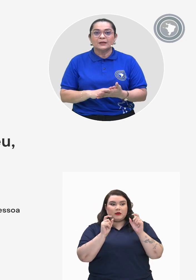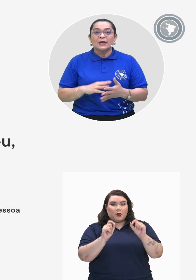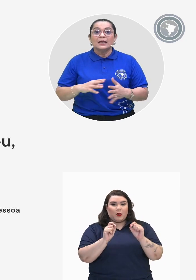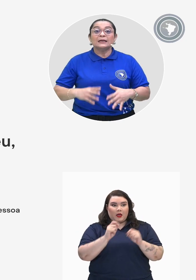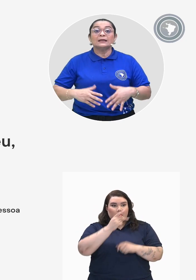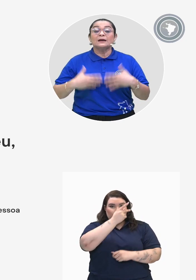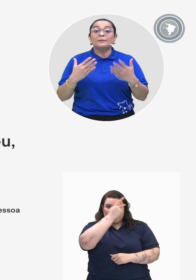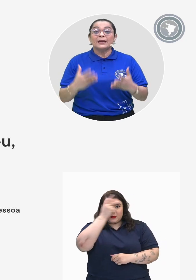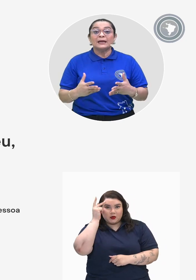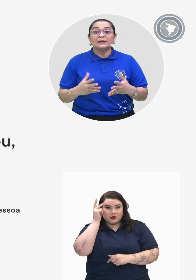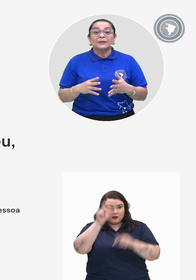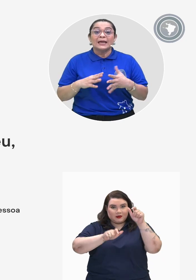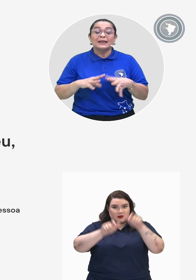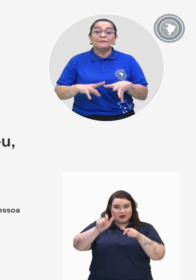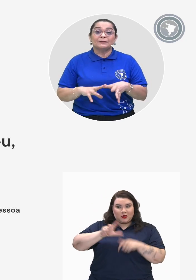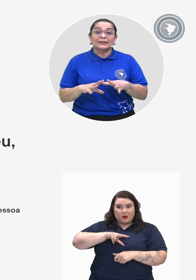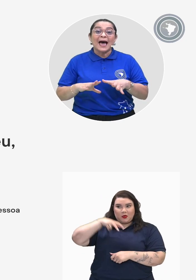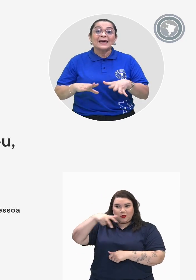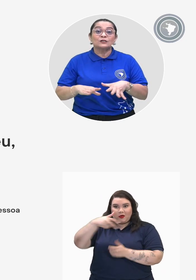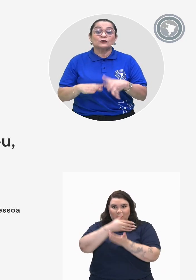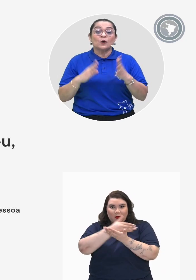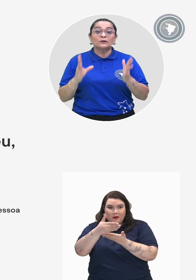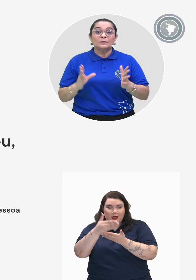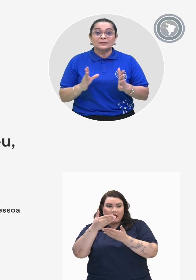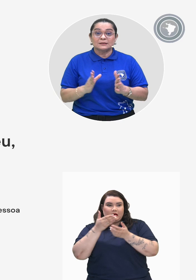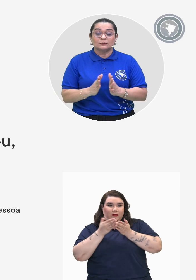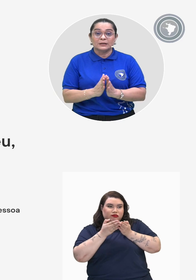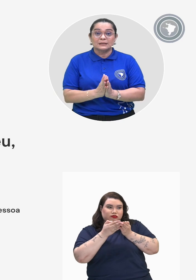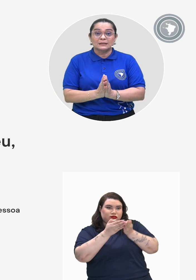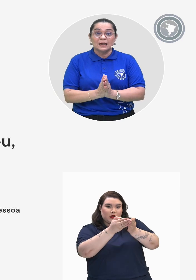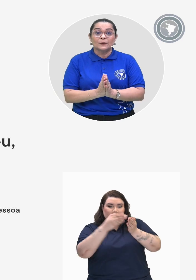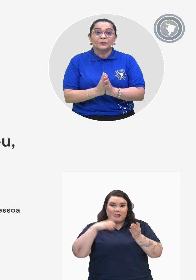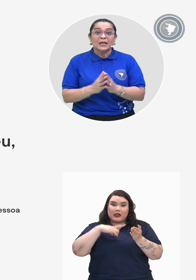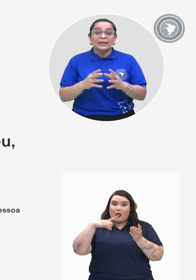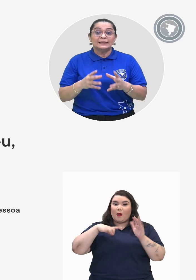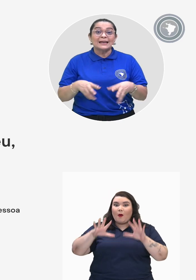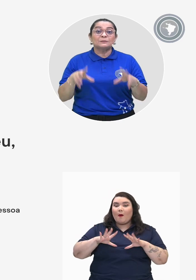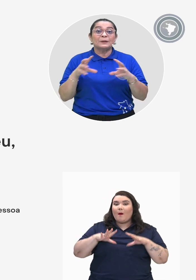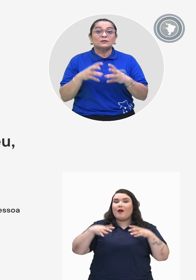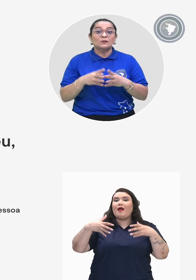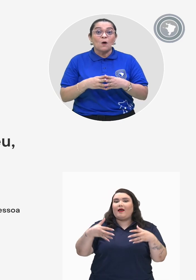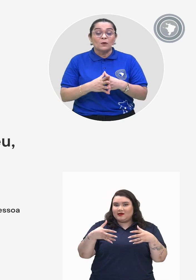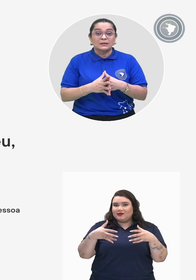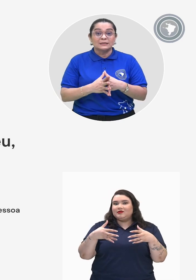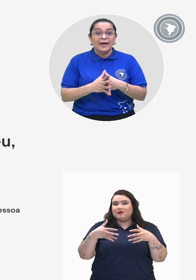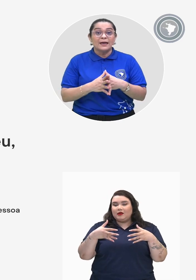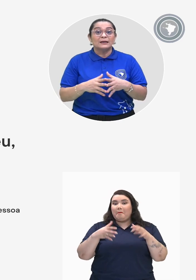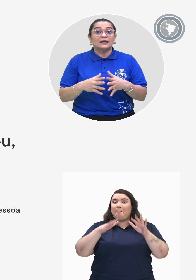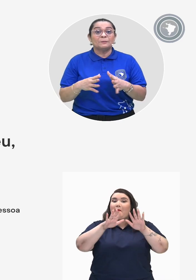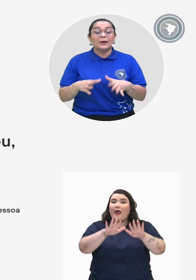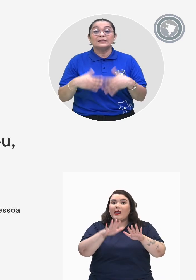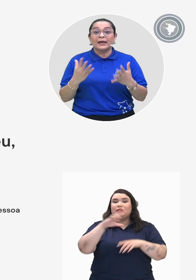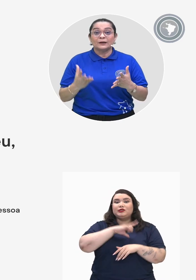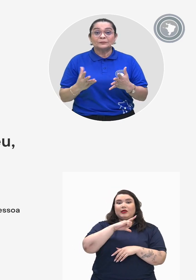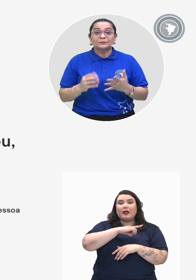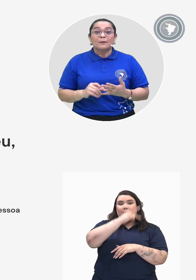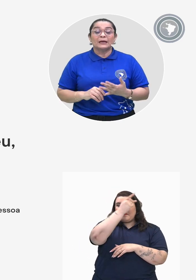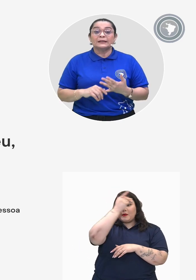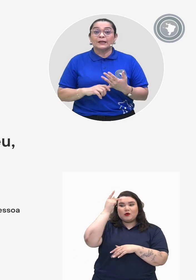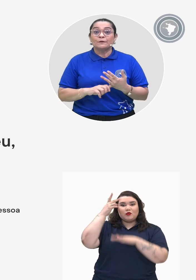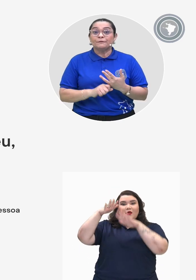coragem e também ele traz toda uma situação das pessoas, né, que